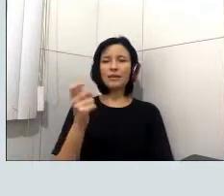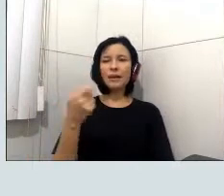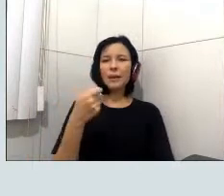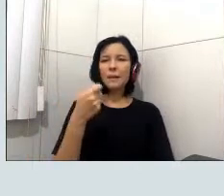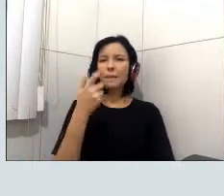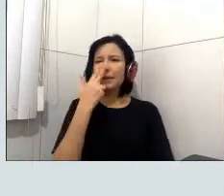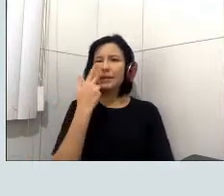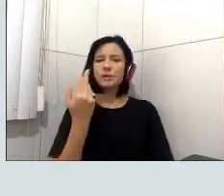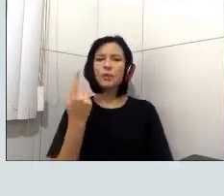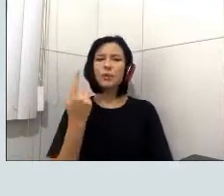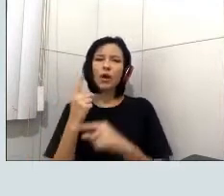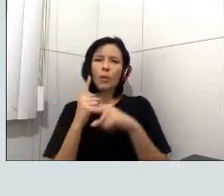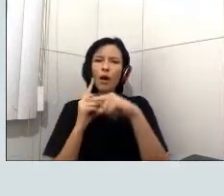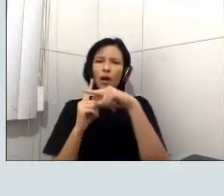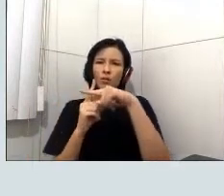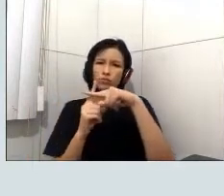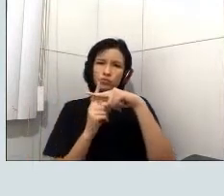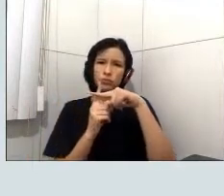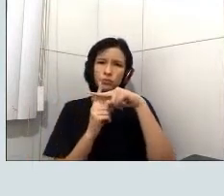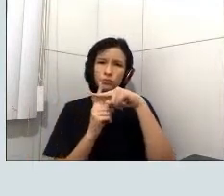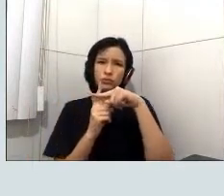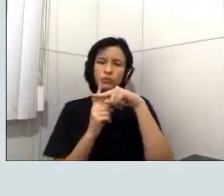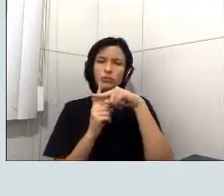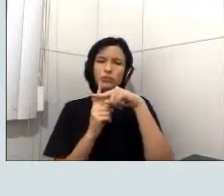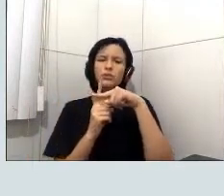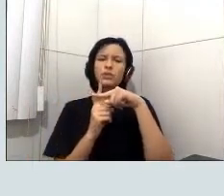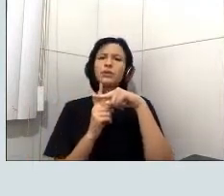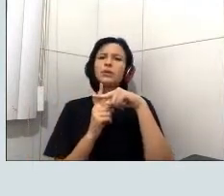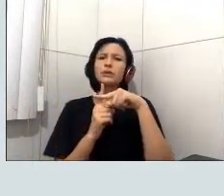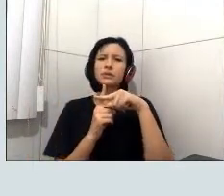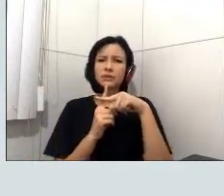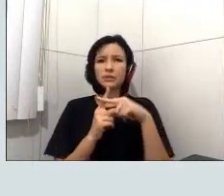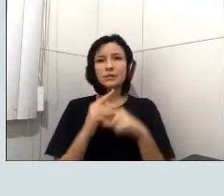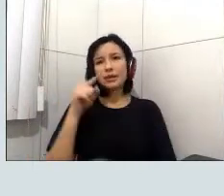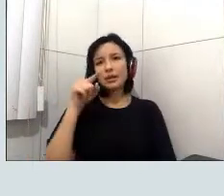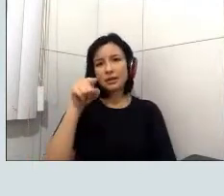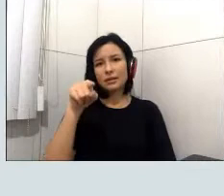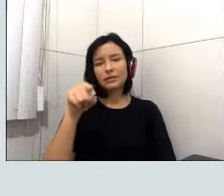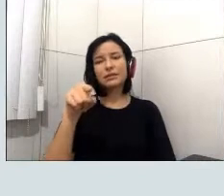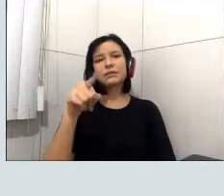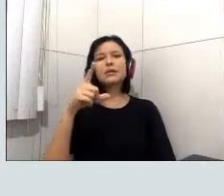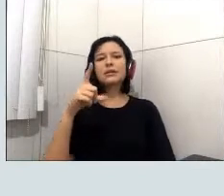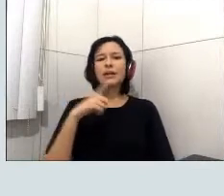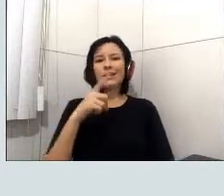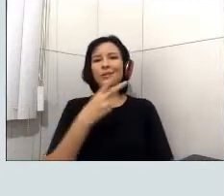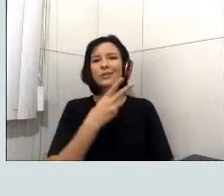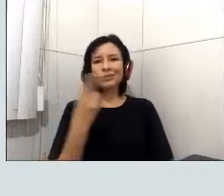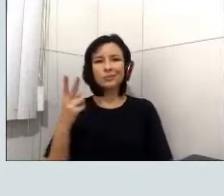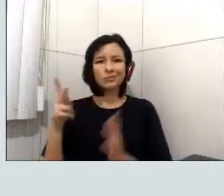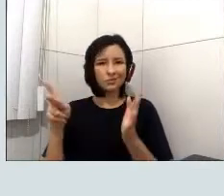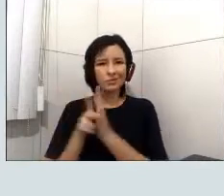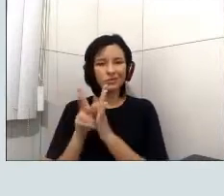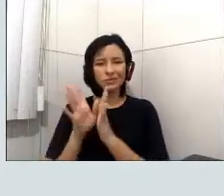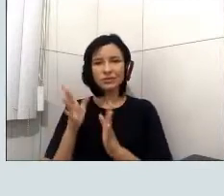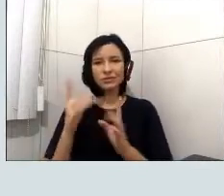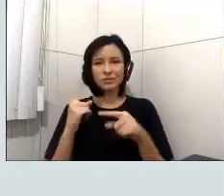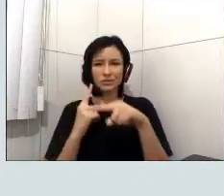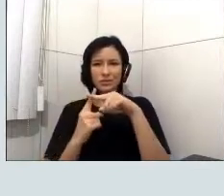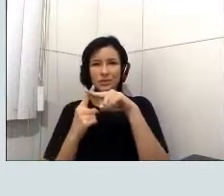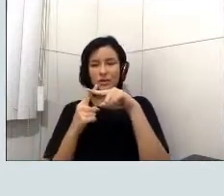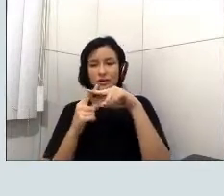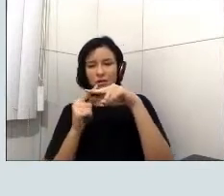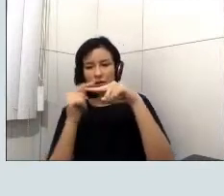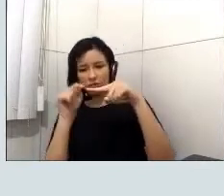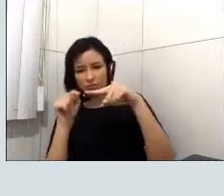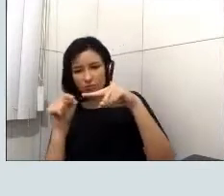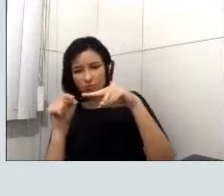cruz. E lembram aí nas retas perpendiculares que esse formato de cruz ele vai sempre formar um ângulo de 90 graus, um